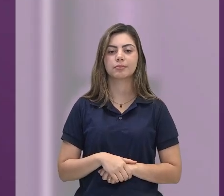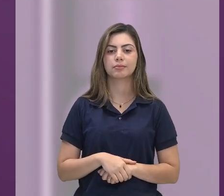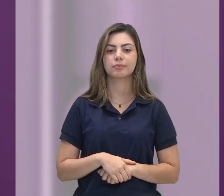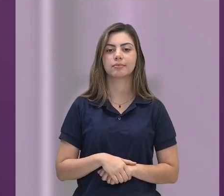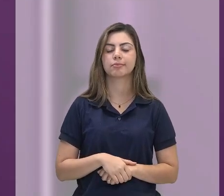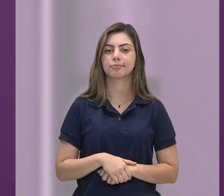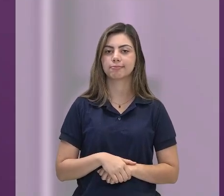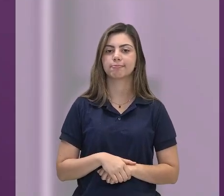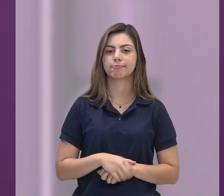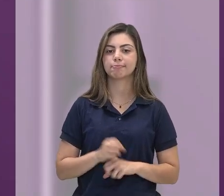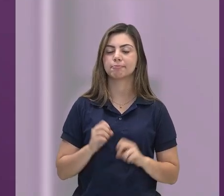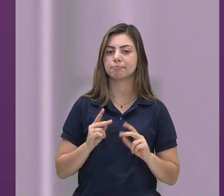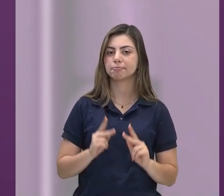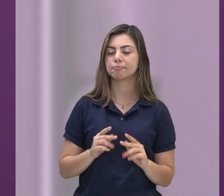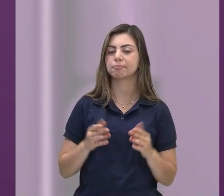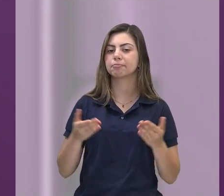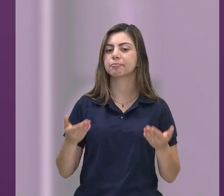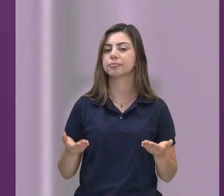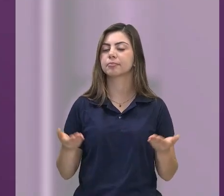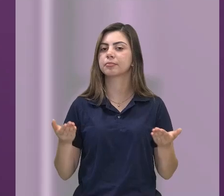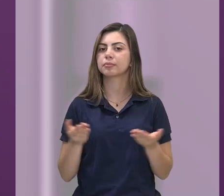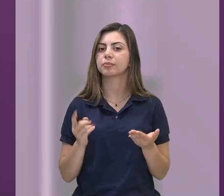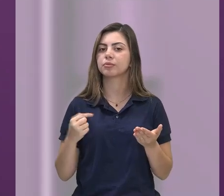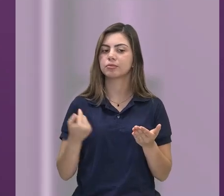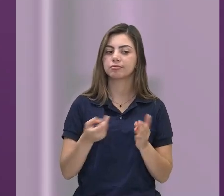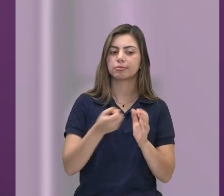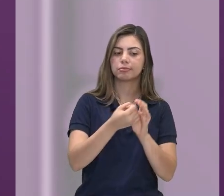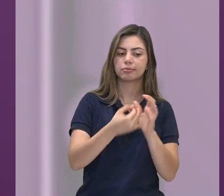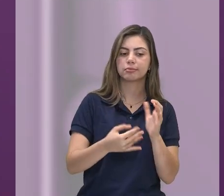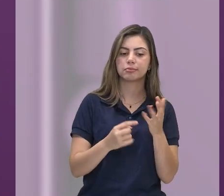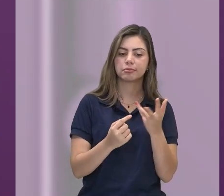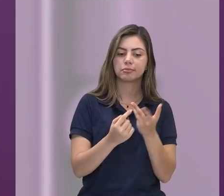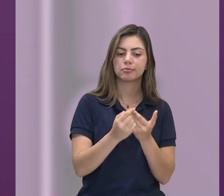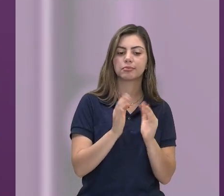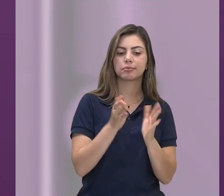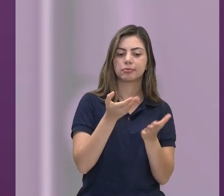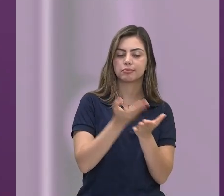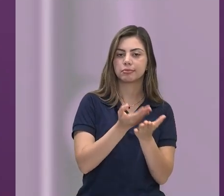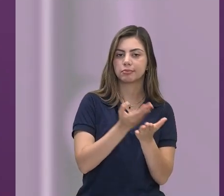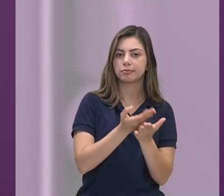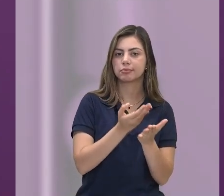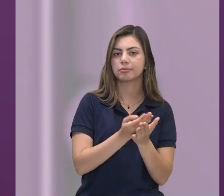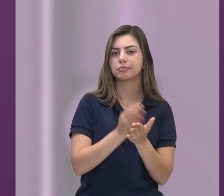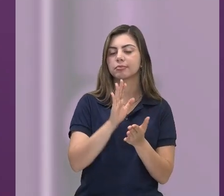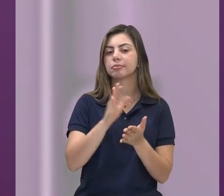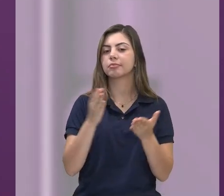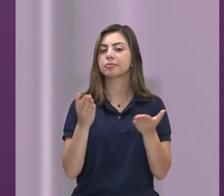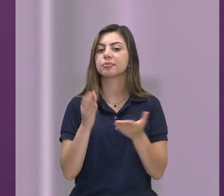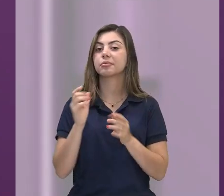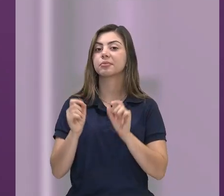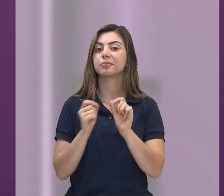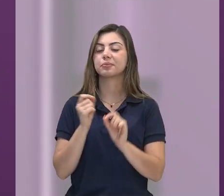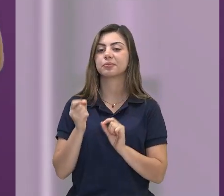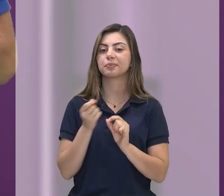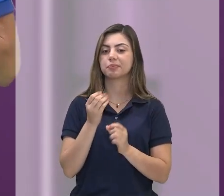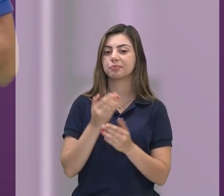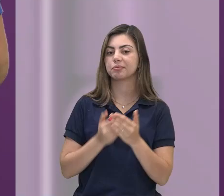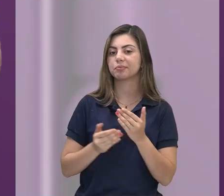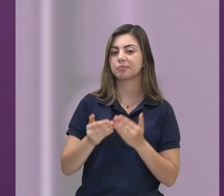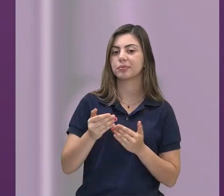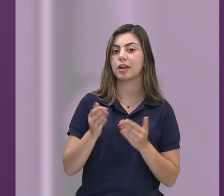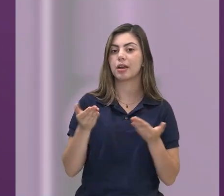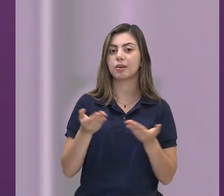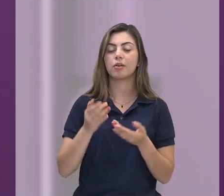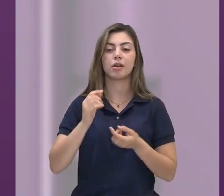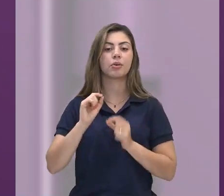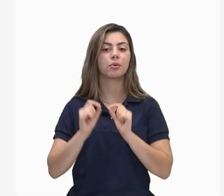Ok, queridos alunos, agora que nós conhecemos os principais elementos da circunferência, vamos partir agora para a parte da álgebra.